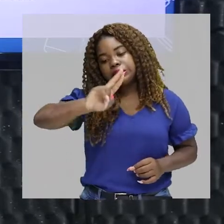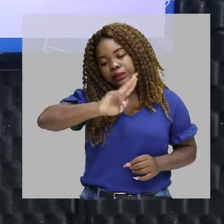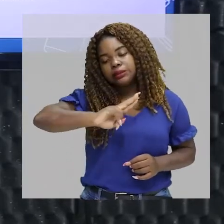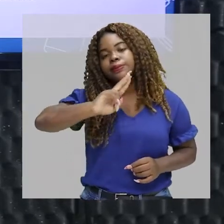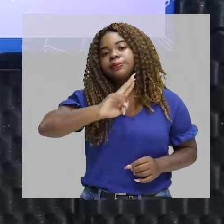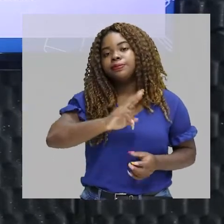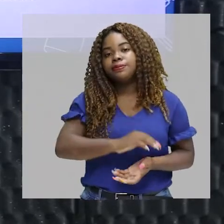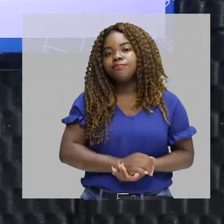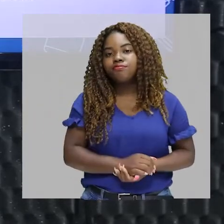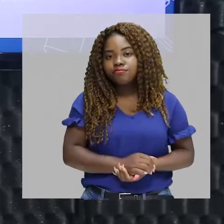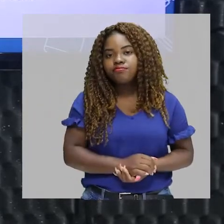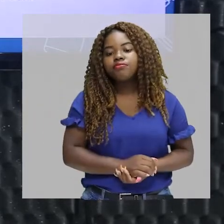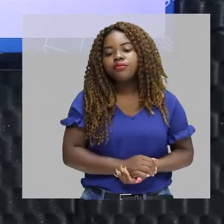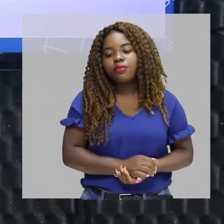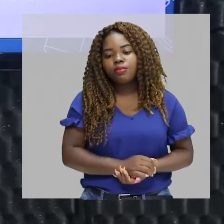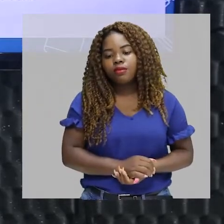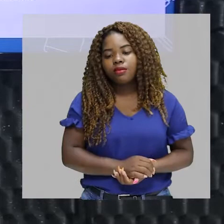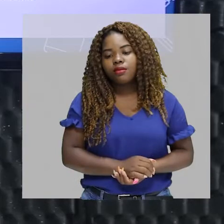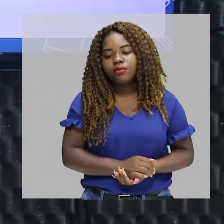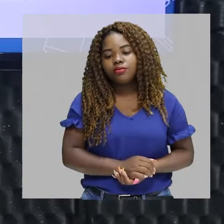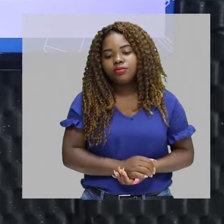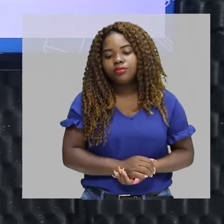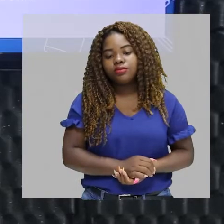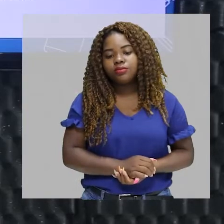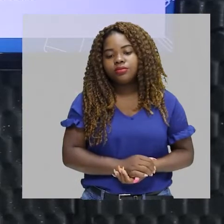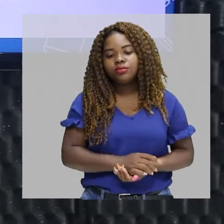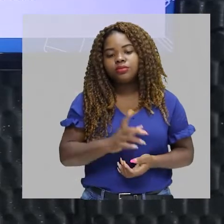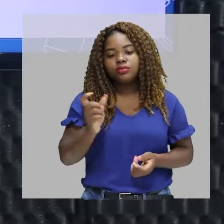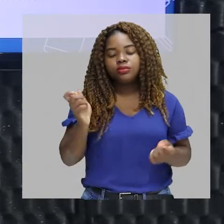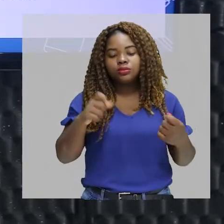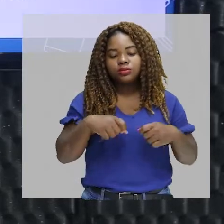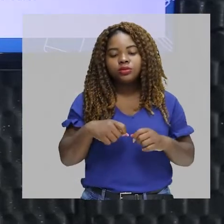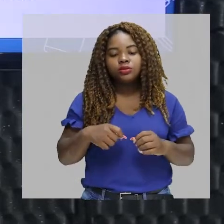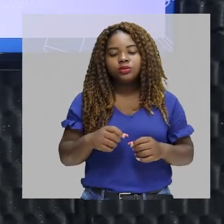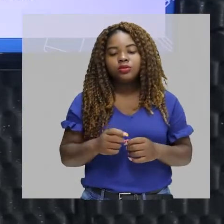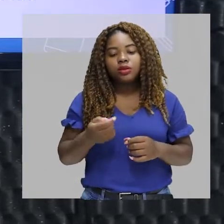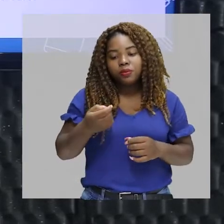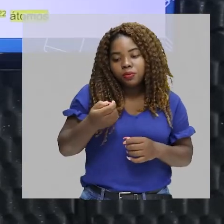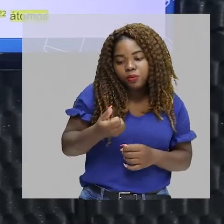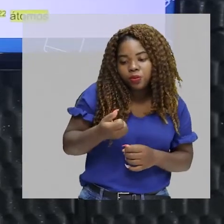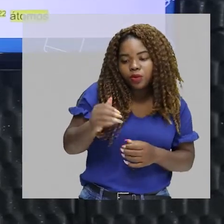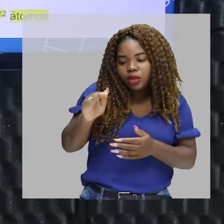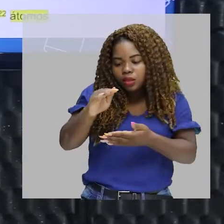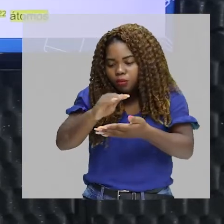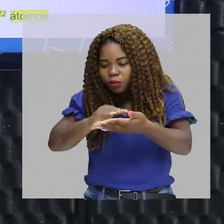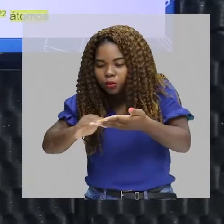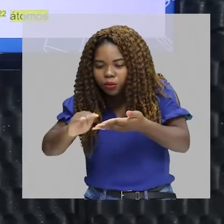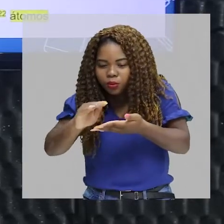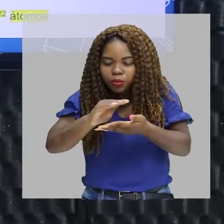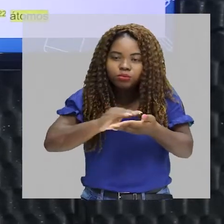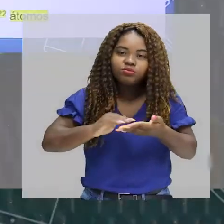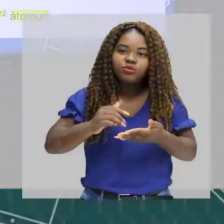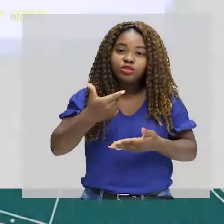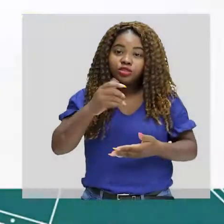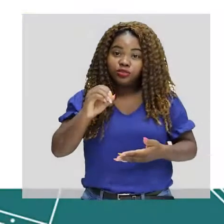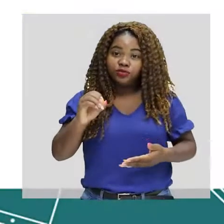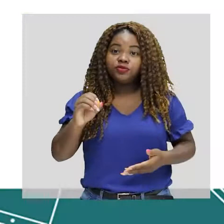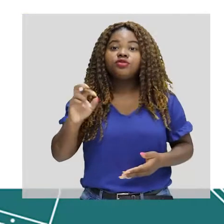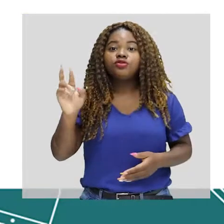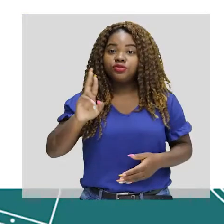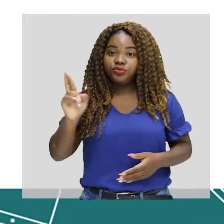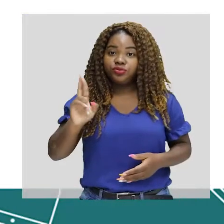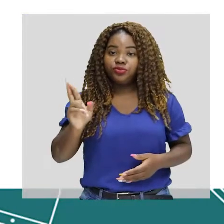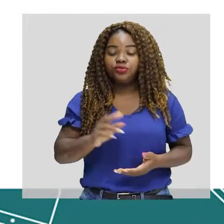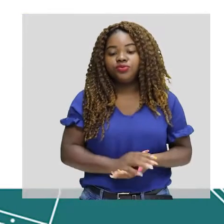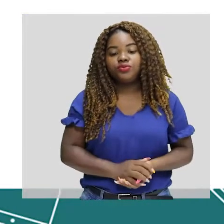para poder cunhar essa moeda de R$20. Então, vamos lá. A massa